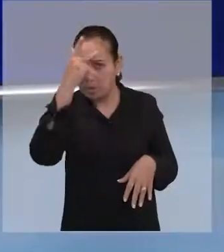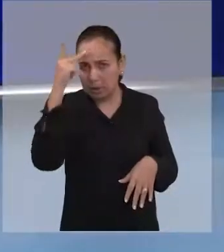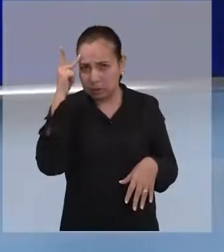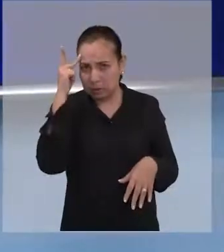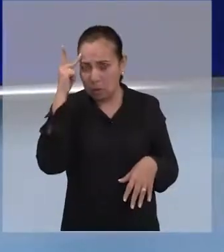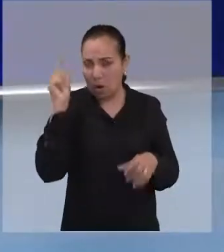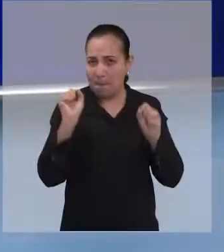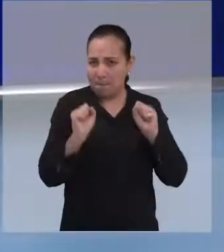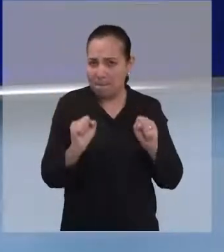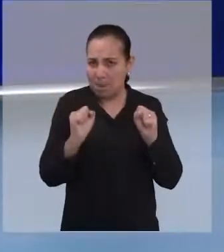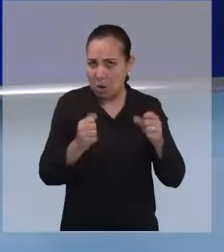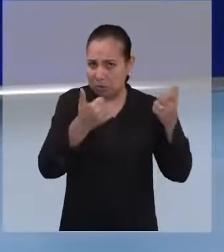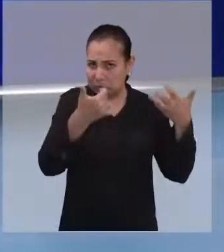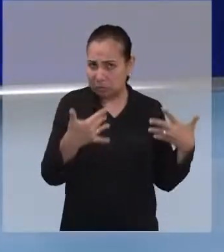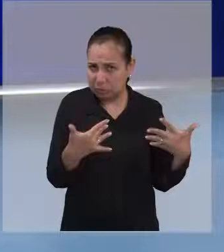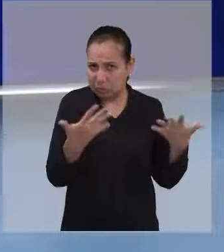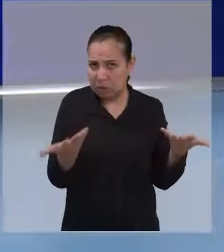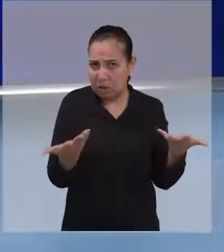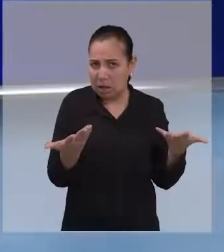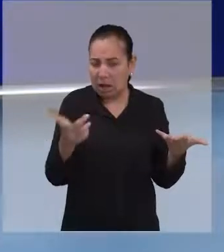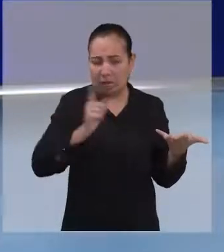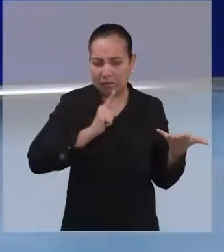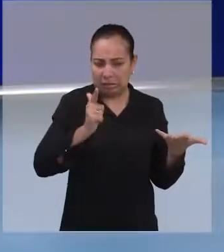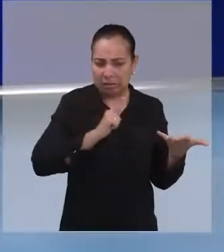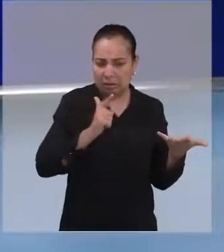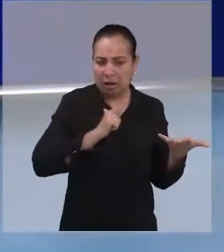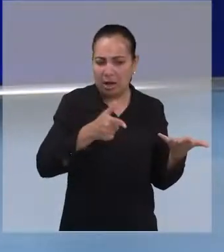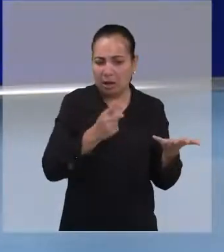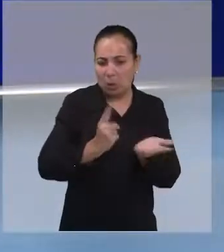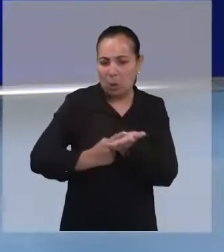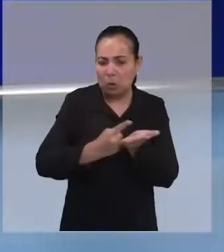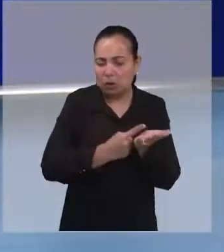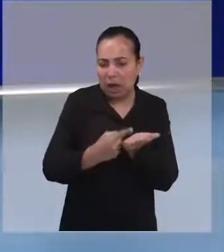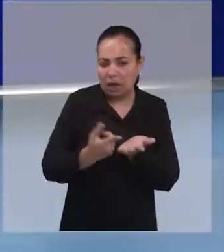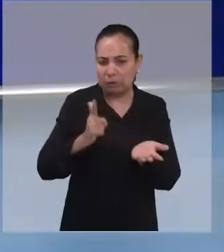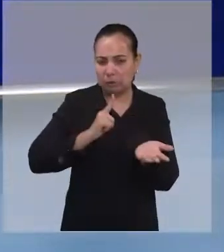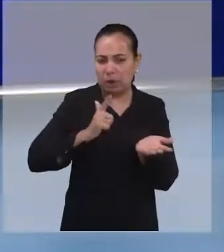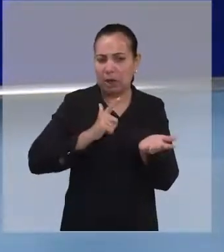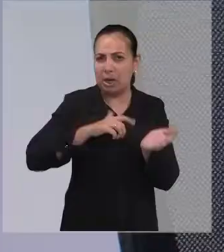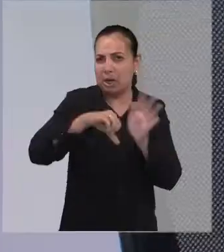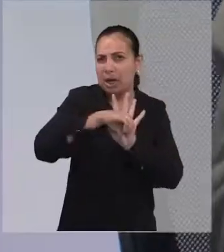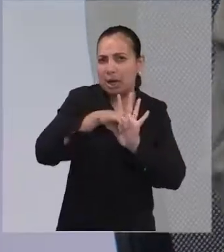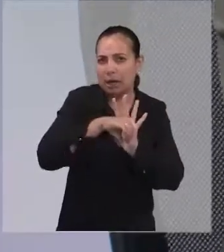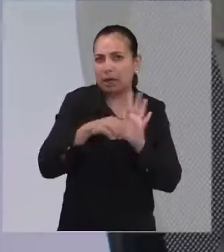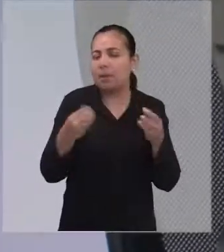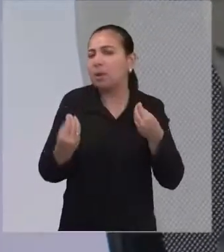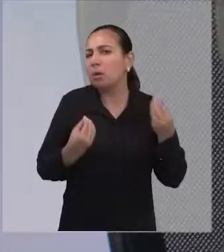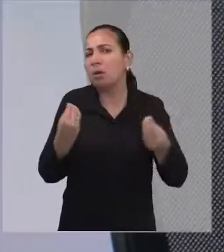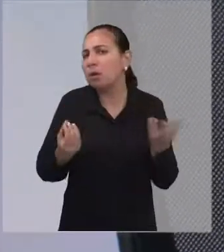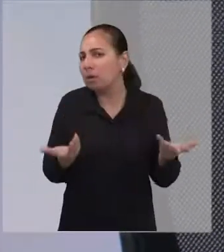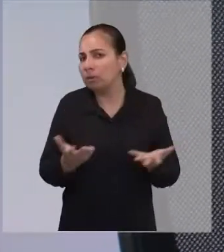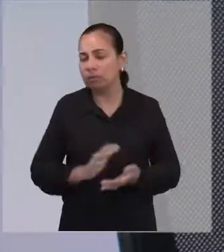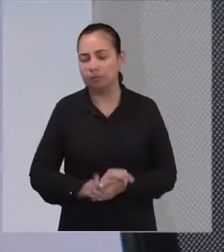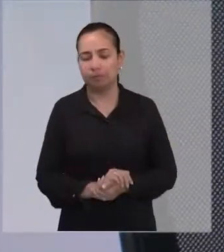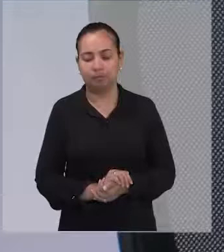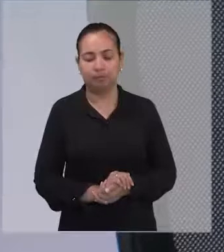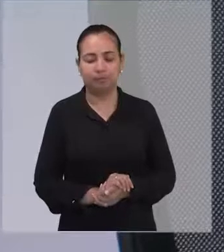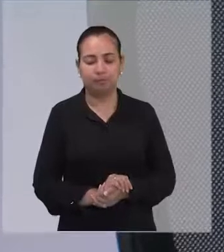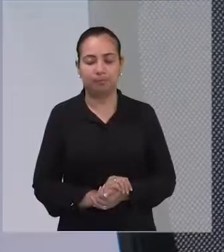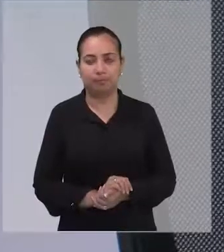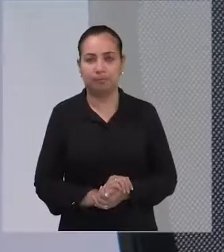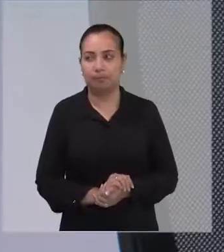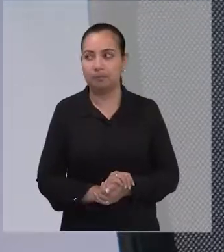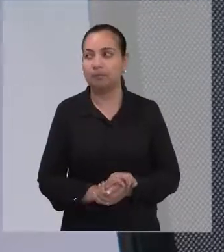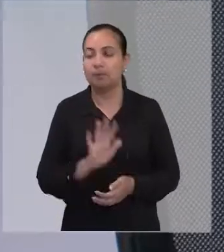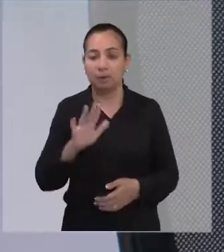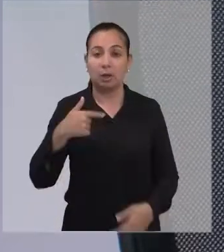tendo cometido desvios, tendo cometido crimes? Olha, talvez seja aqui um pouco